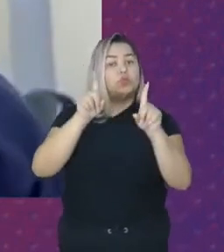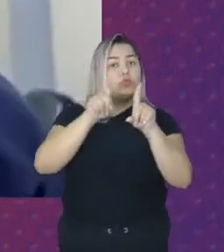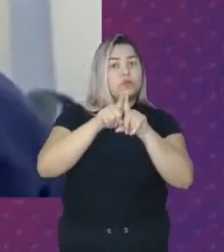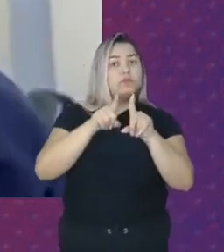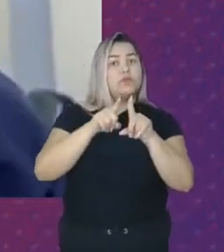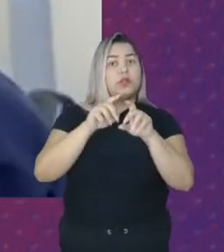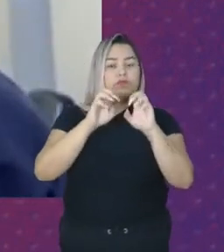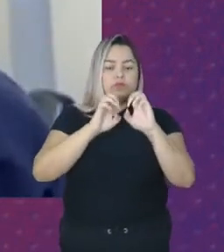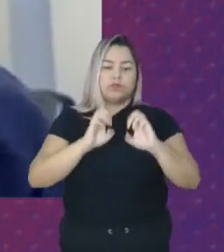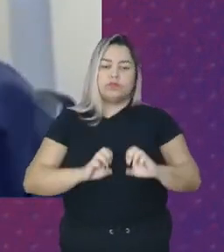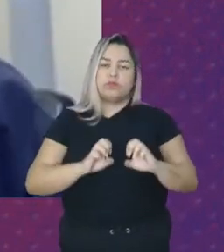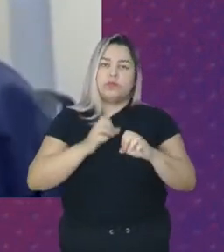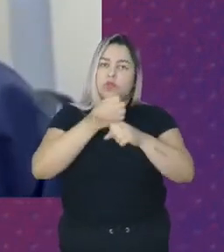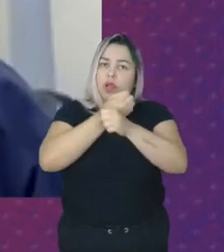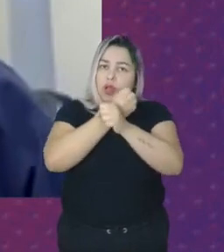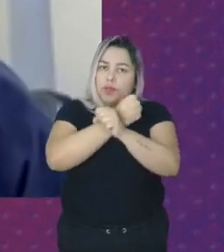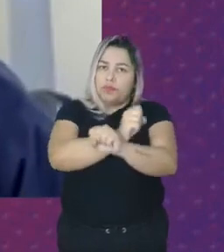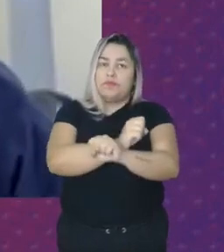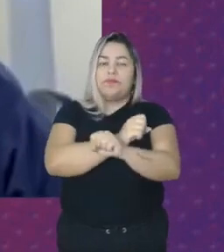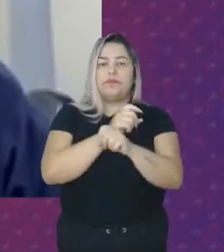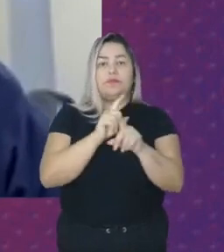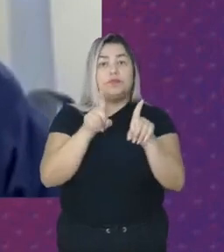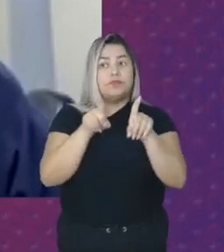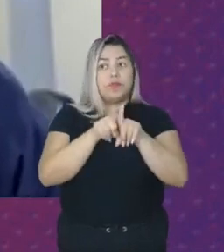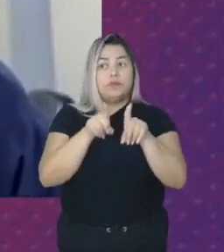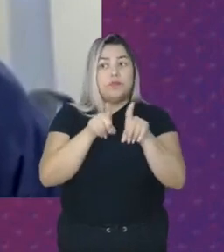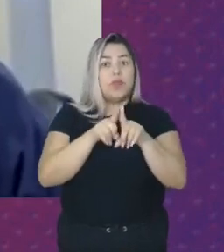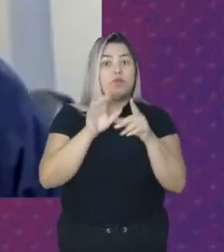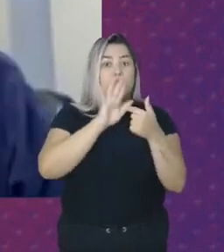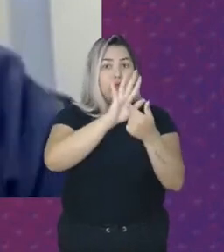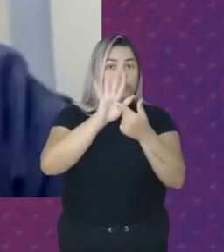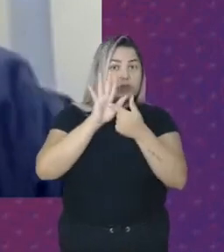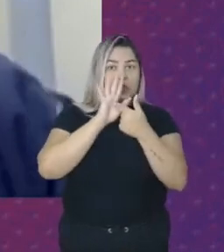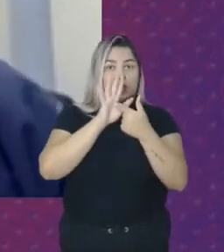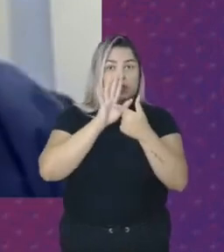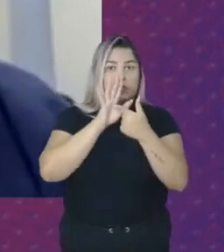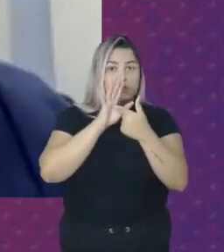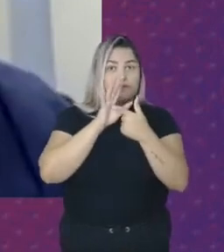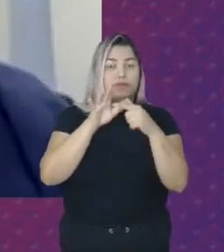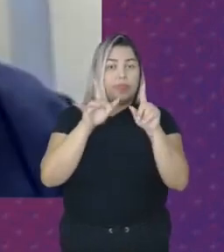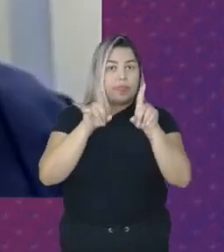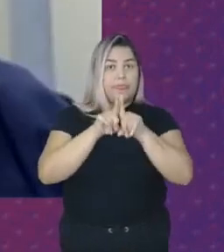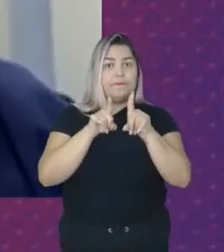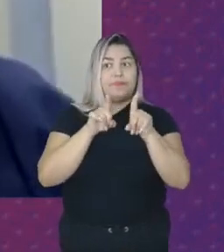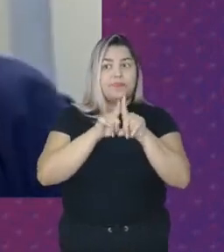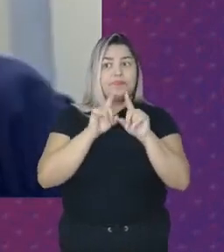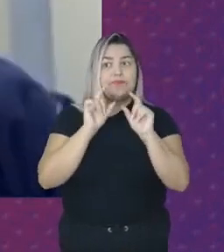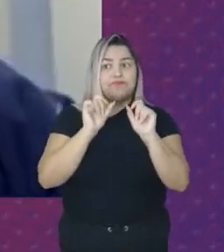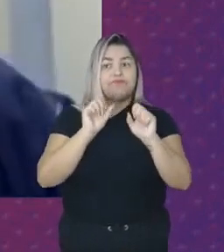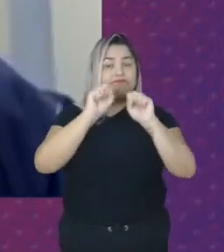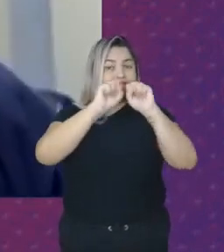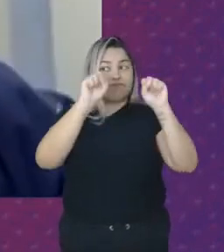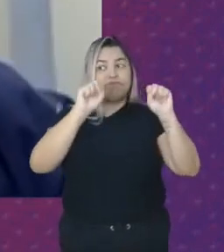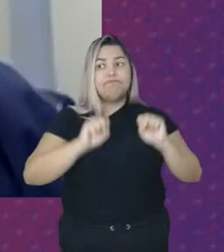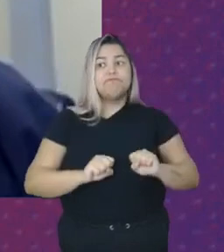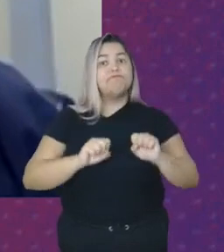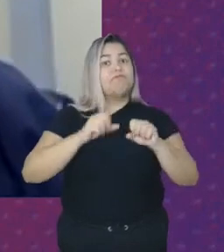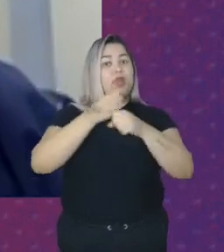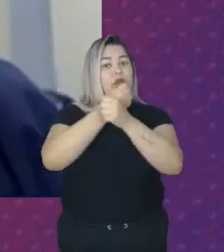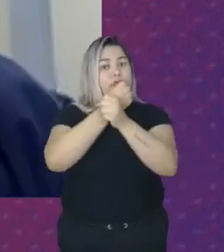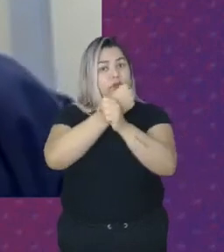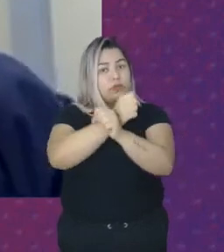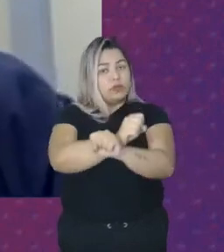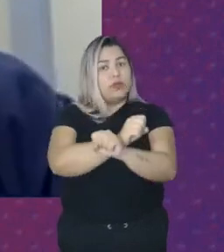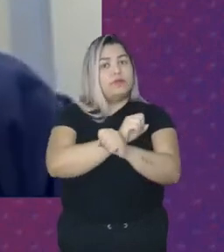da estrutura escravagista, porque é bom sempre a gente destacar que no desmonte, né, do sistema de